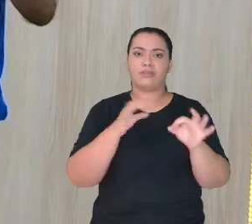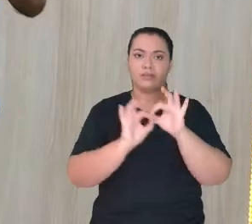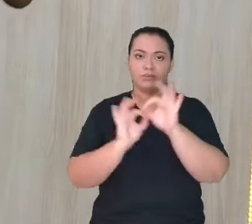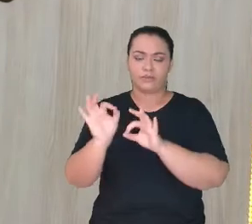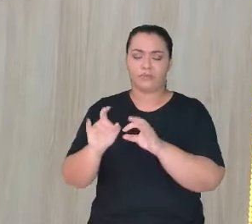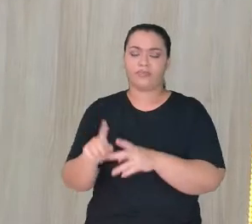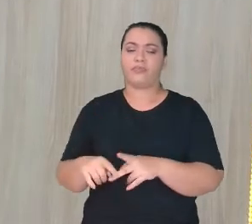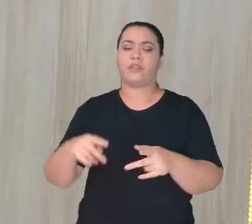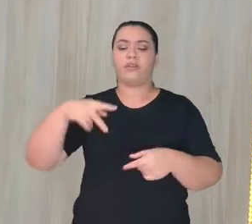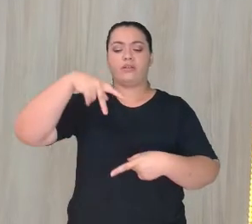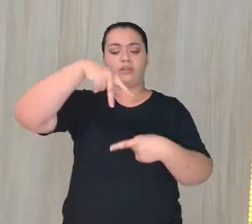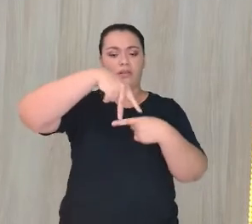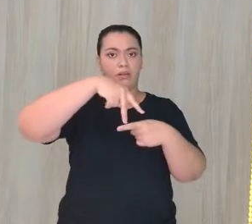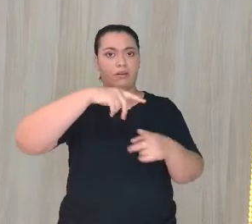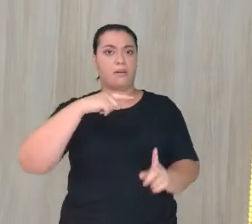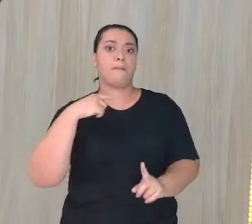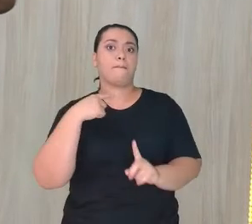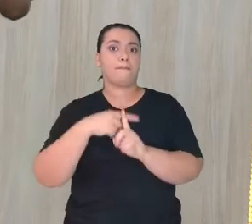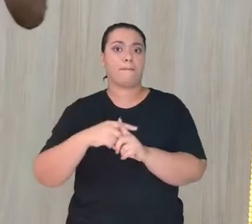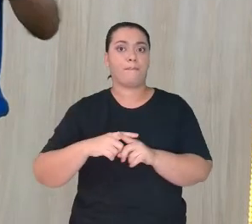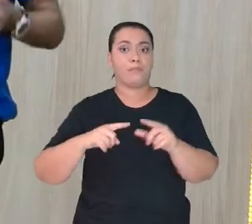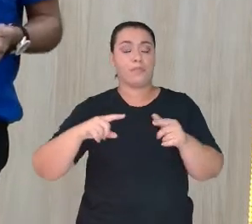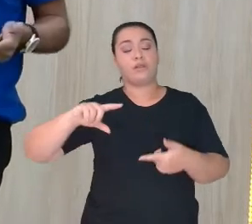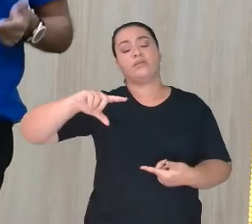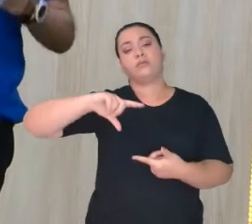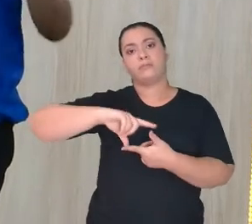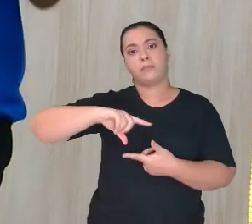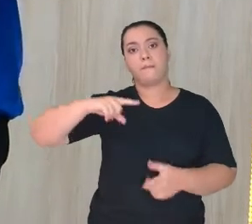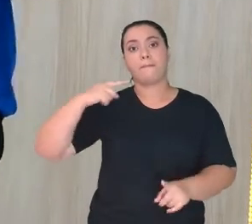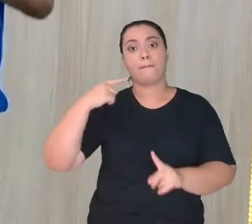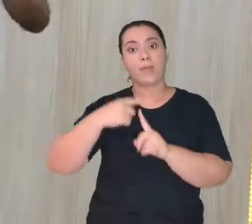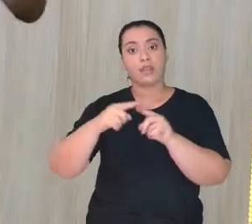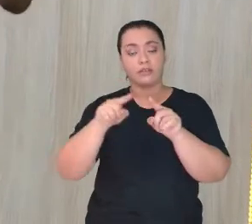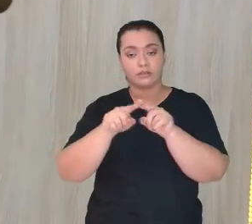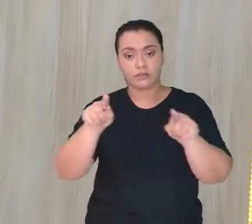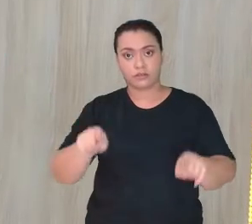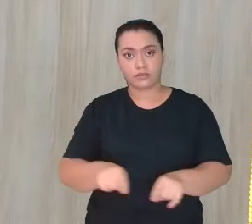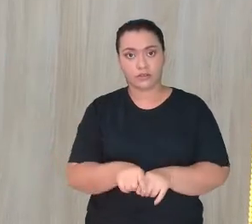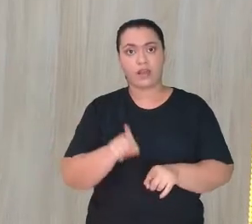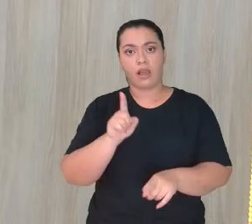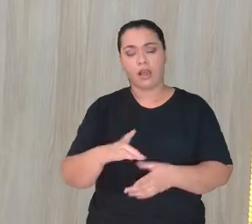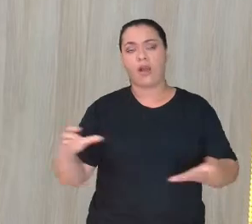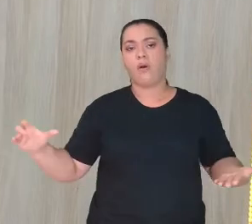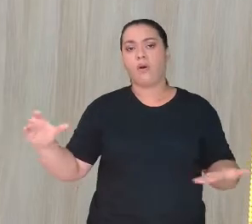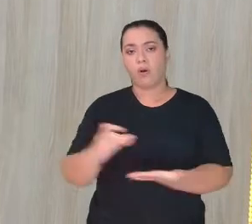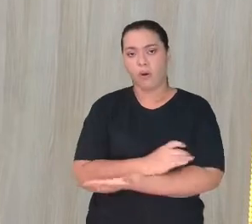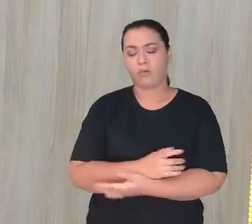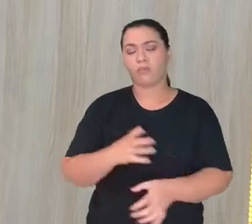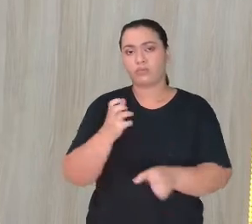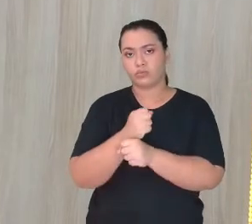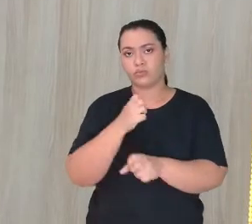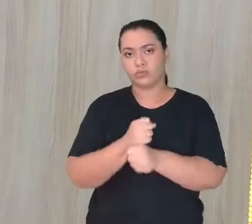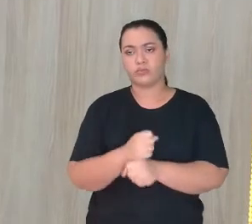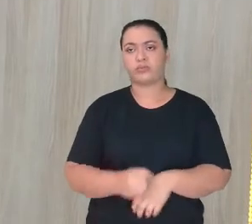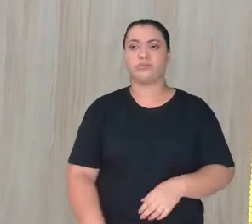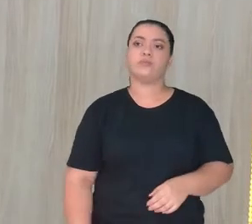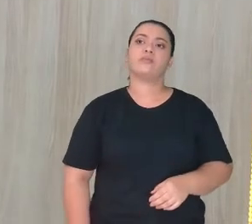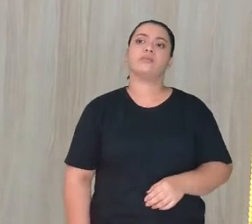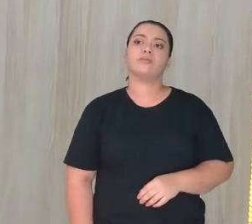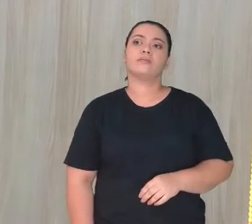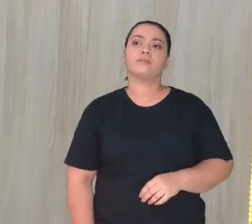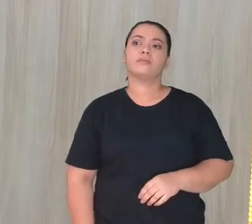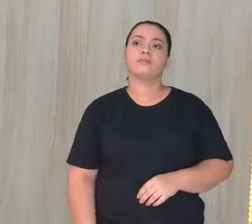triângulo, mais a área do retângulo, mais a área do quadrado, eu vou ter a minha área completa, a minha área total da figura. E se eu fizer